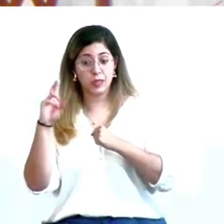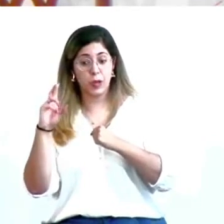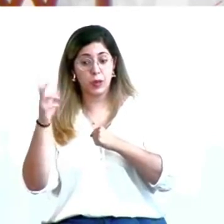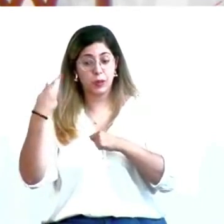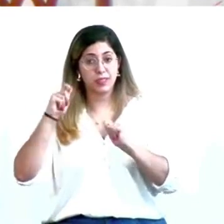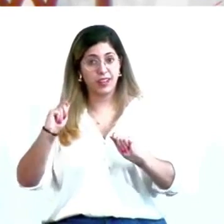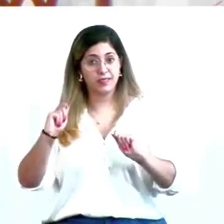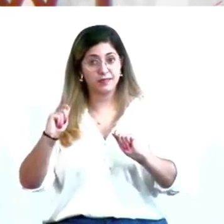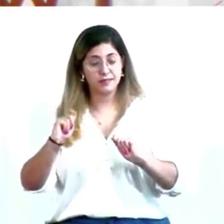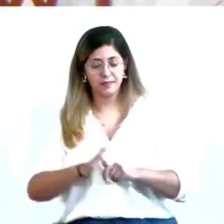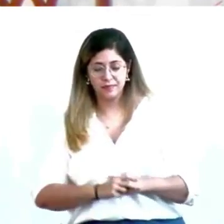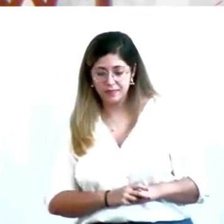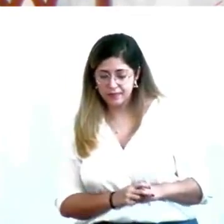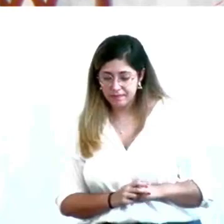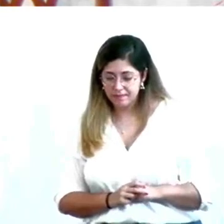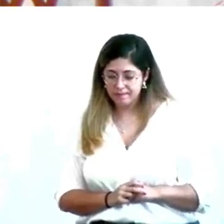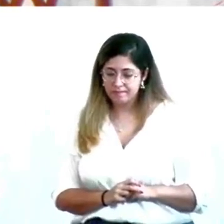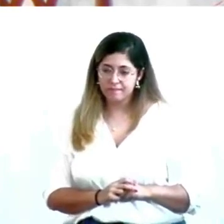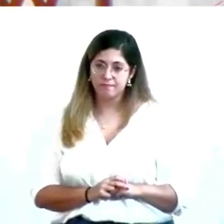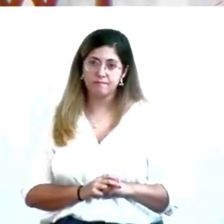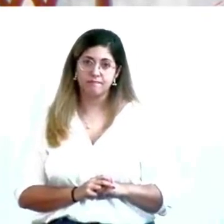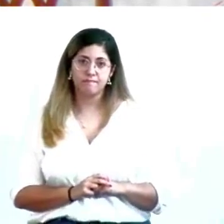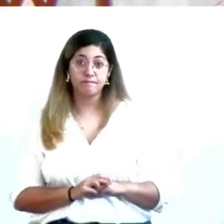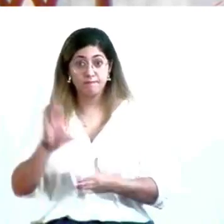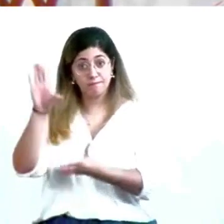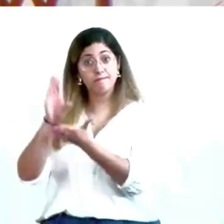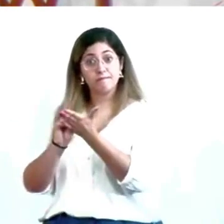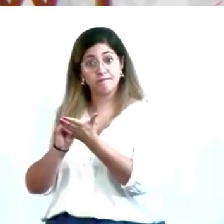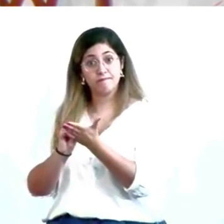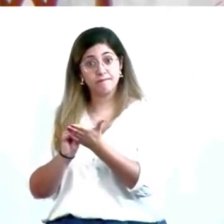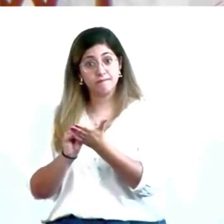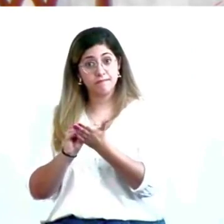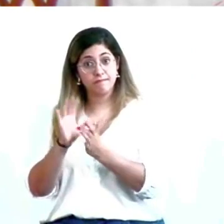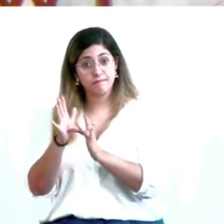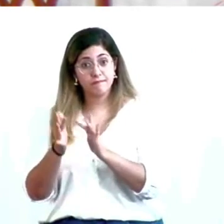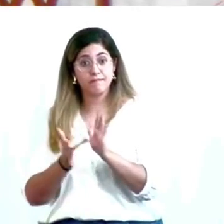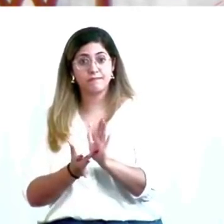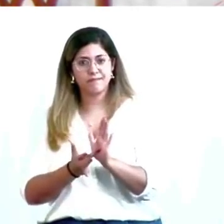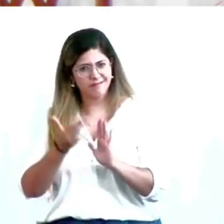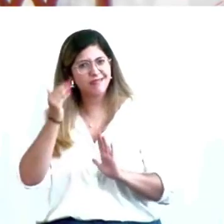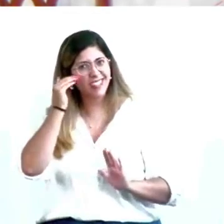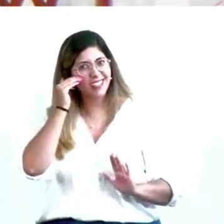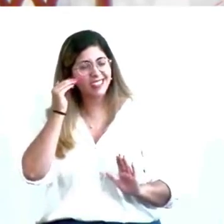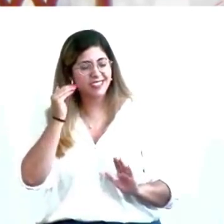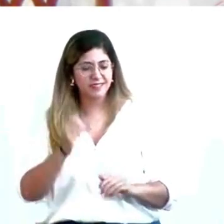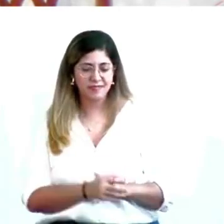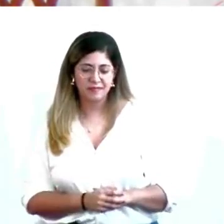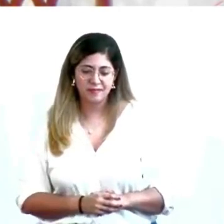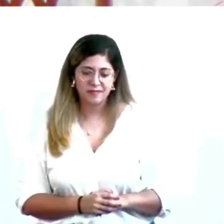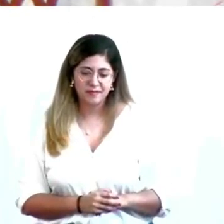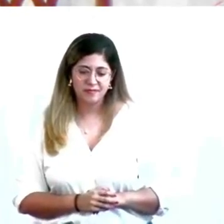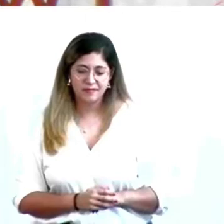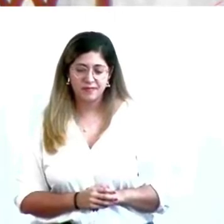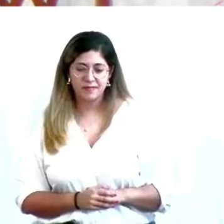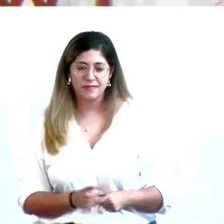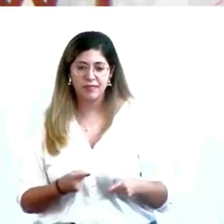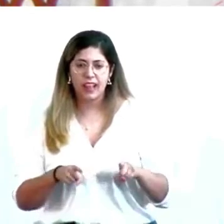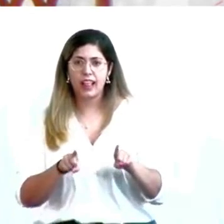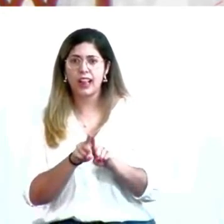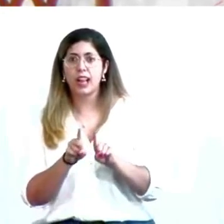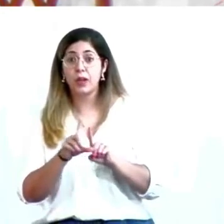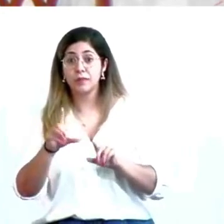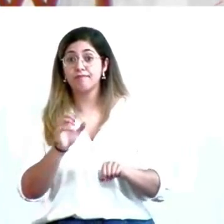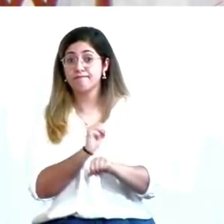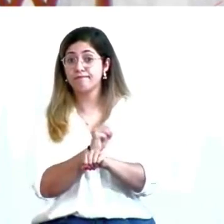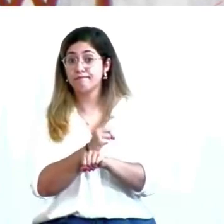aqui. Esse é o padrão. Isso é andar como filho da luz. É esse modo que Deus espera de